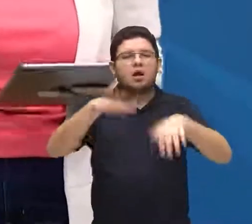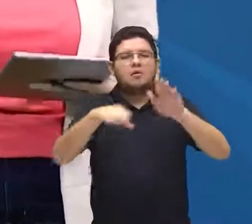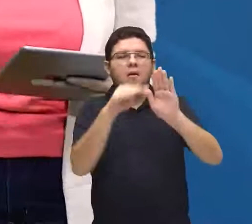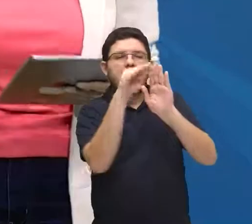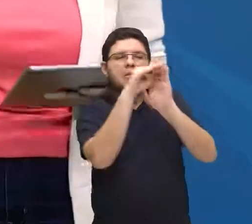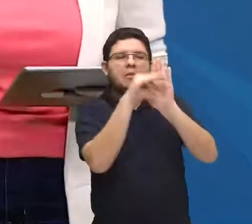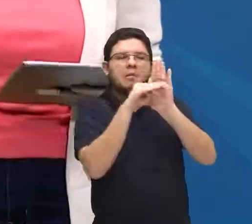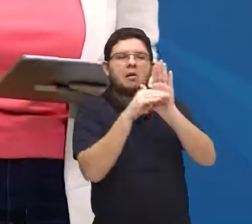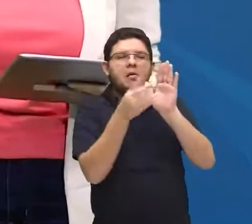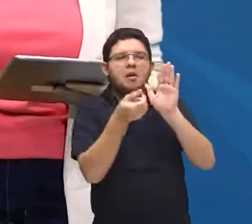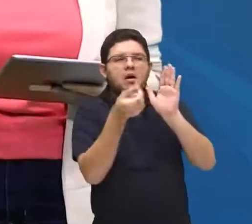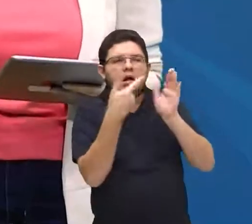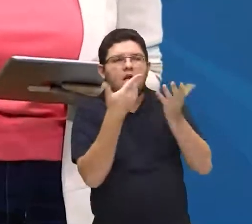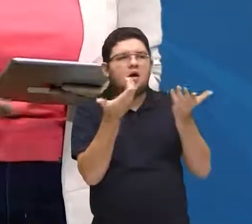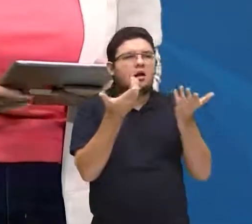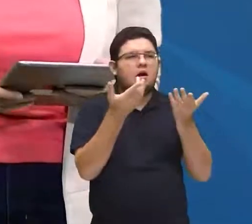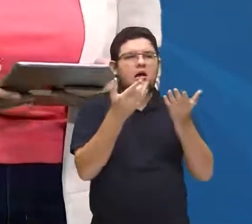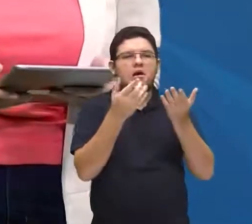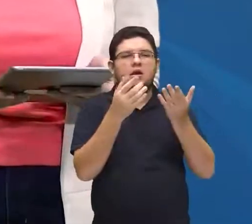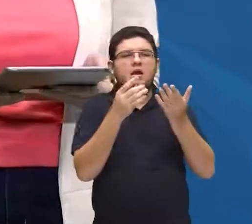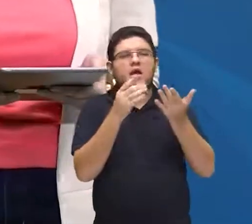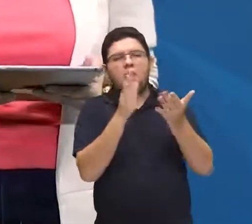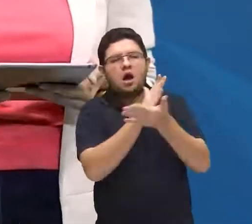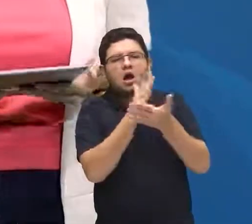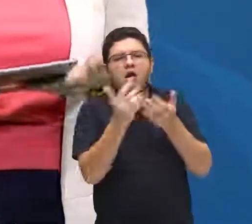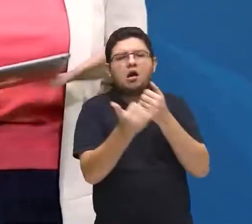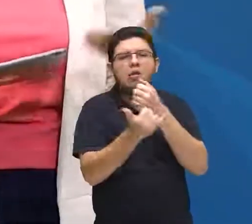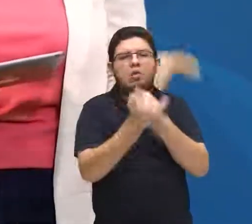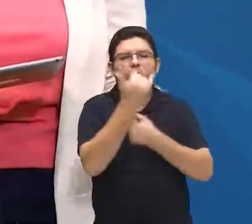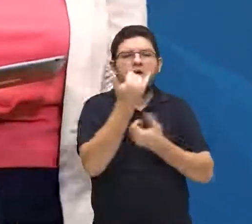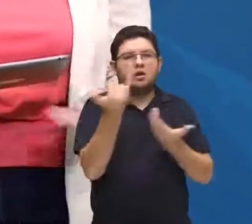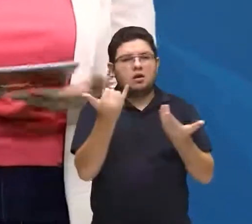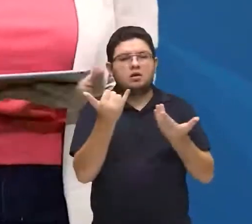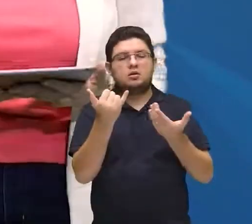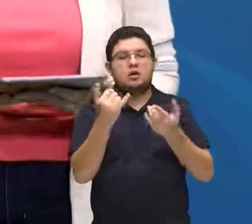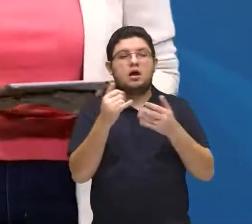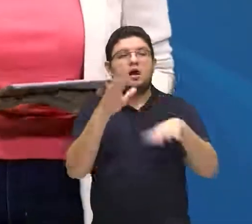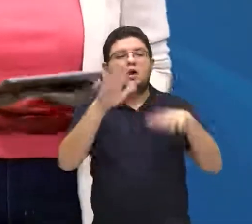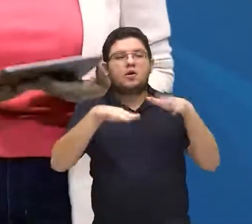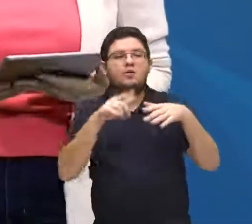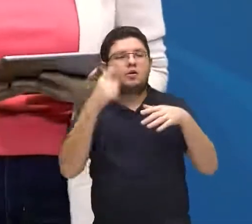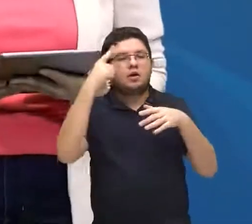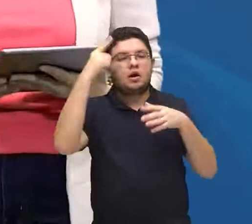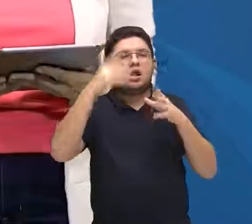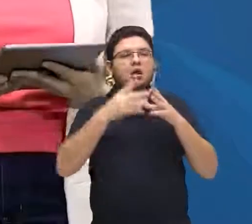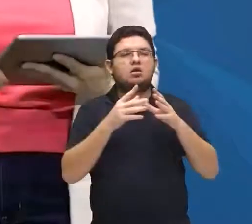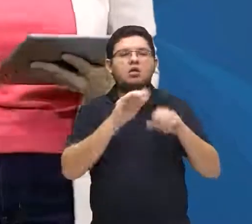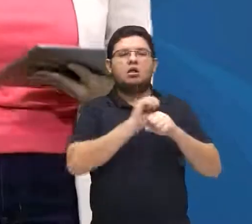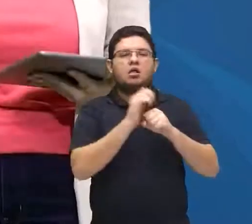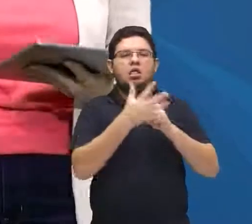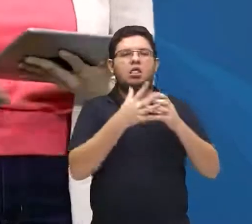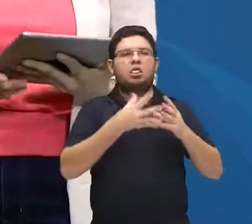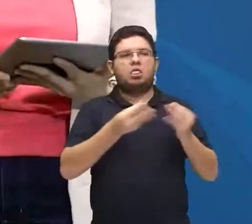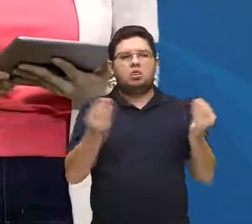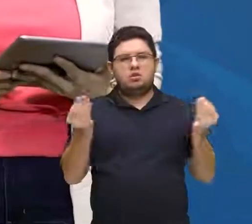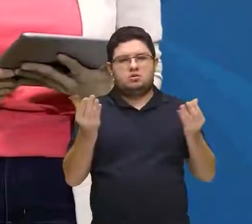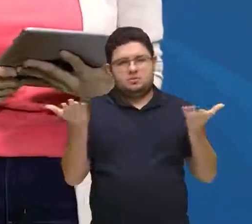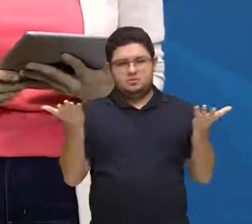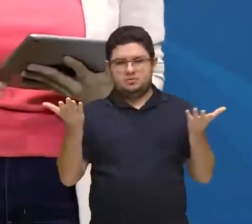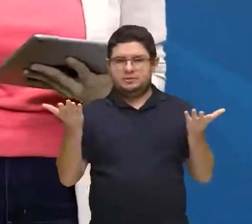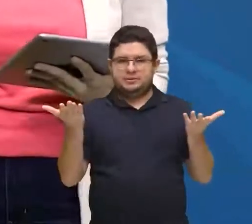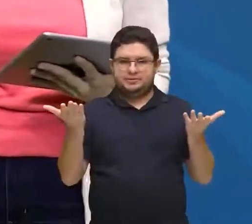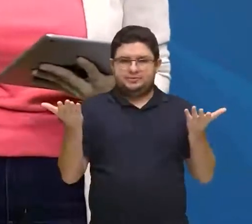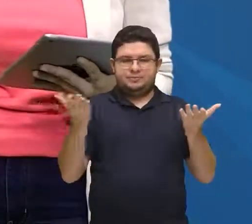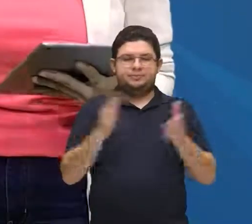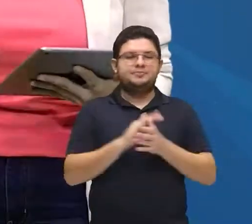outras dicas que estão relacionadas ali à prevenção, até mesmo à cura do coronavírus, né, da Covid-19.